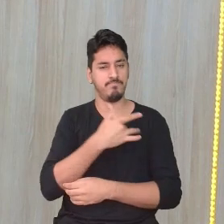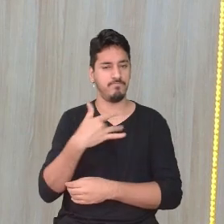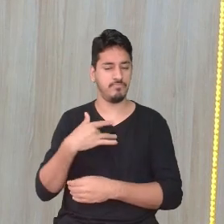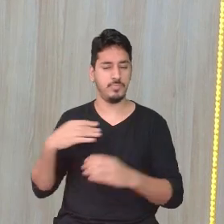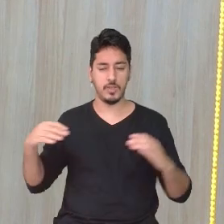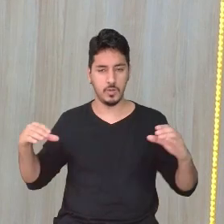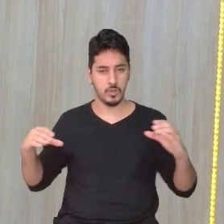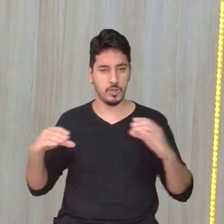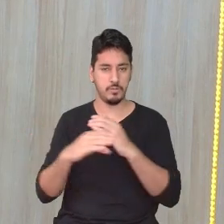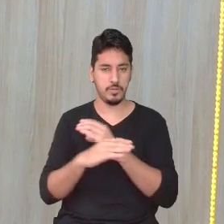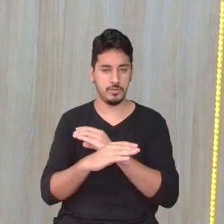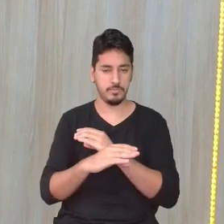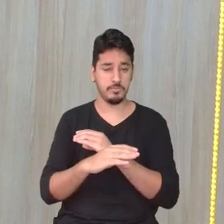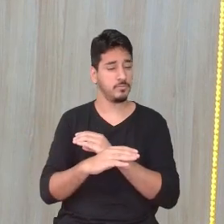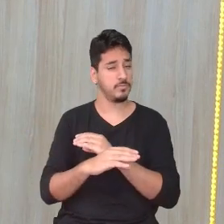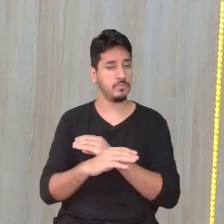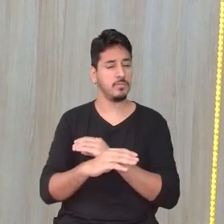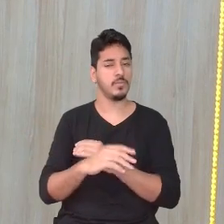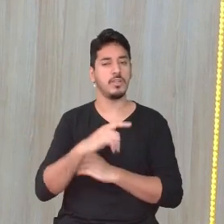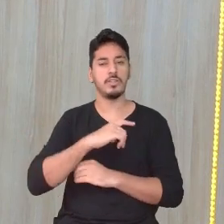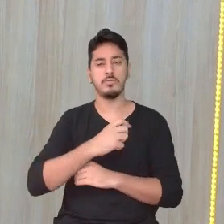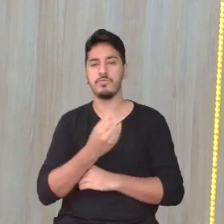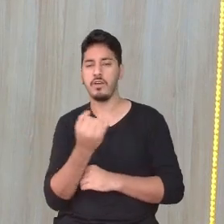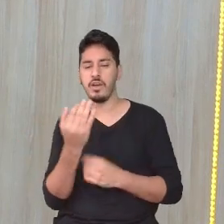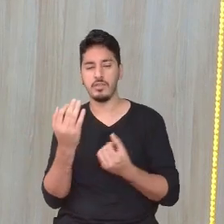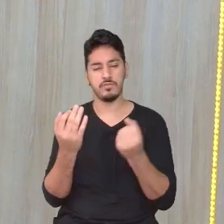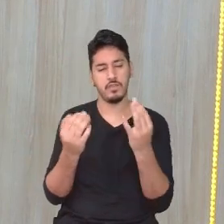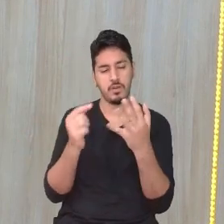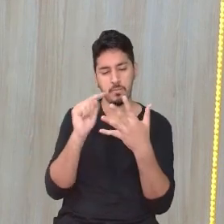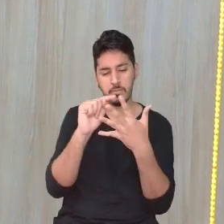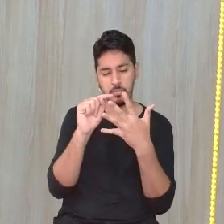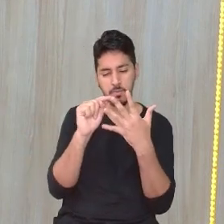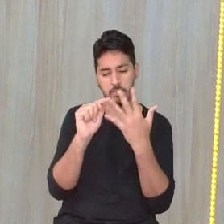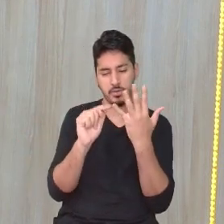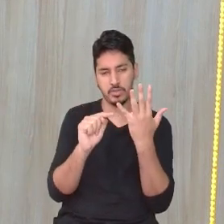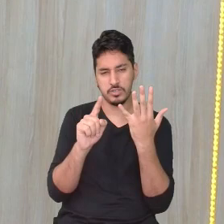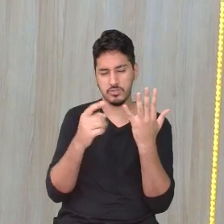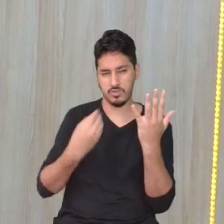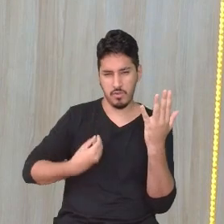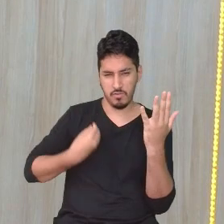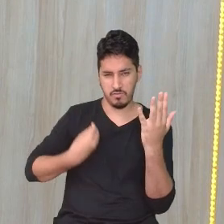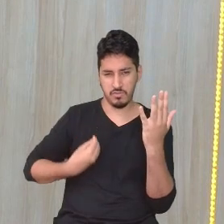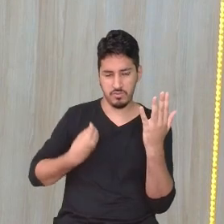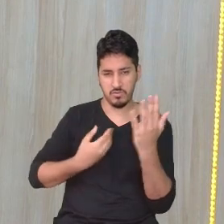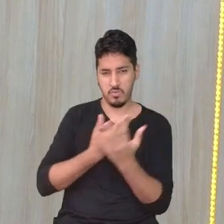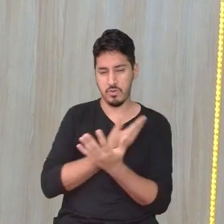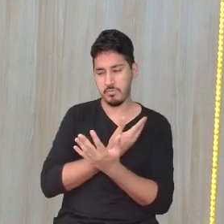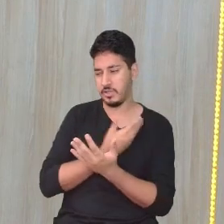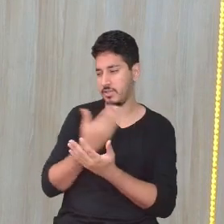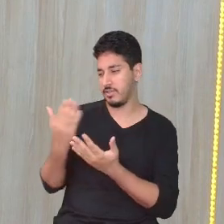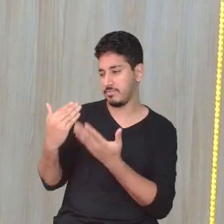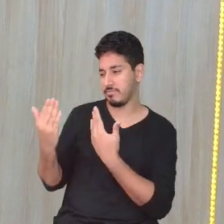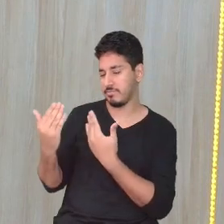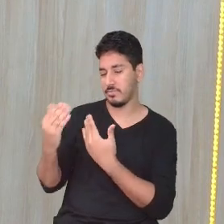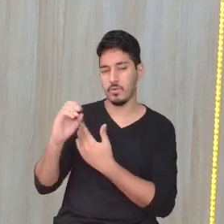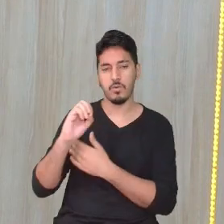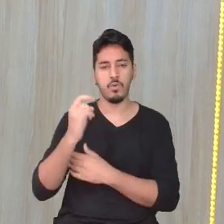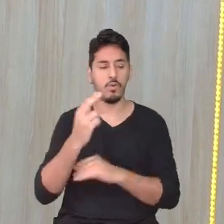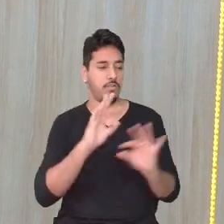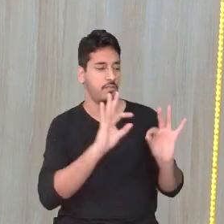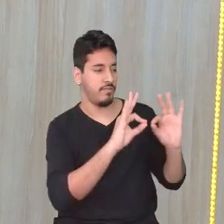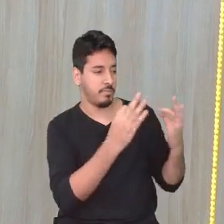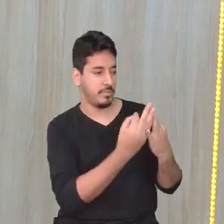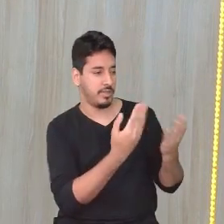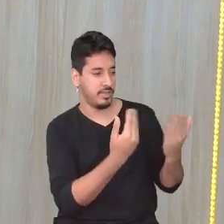integral. Então, somos feitos de vários e vários elementos. A gente não vive somente com nossos colegas de trabalho, ou só com nossa